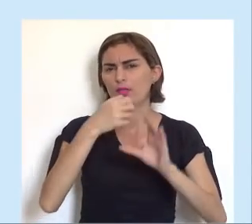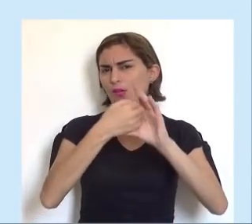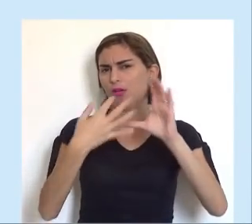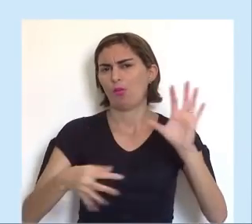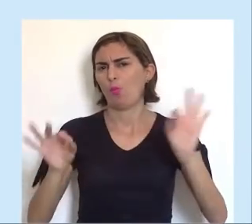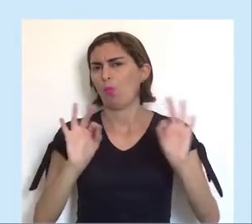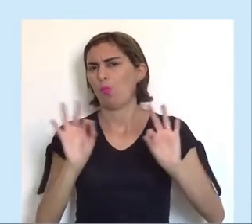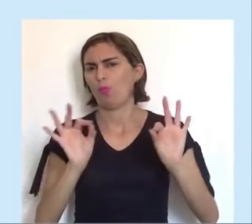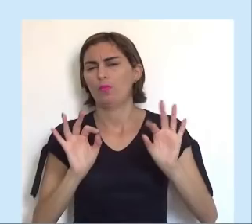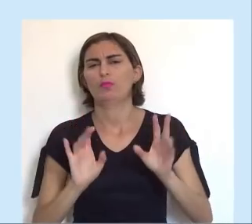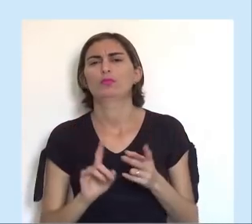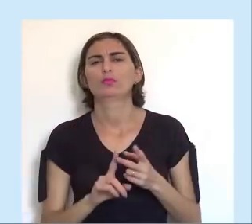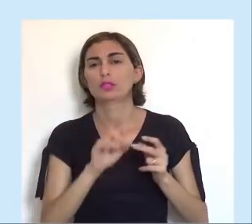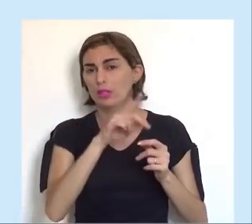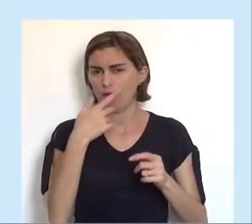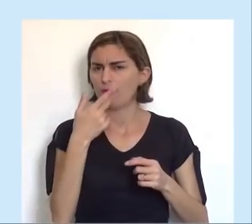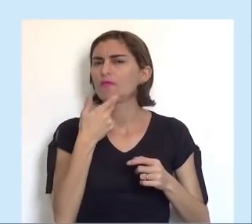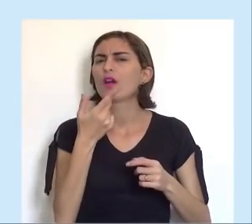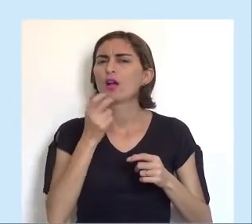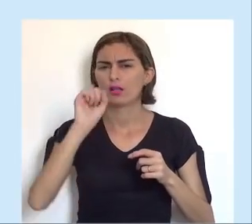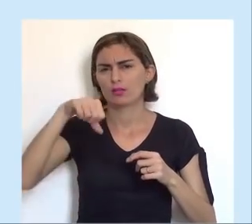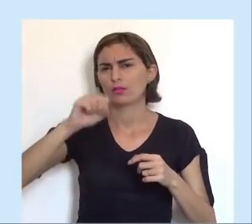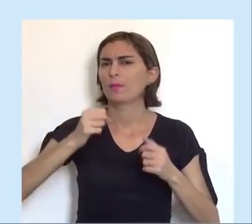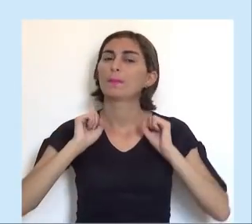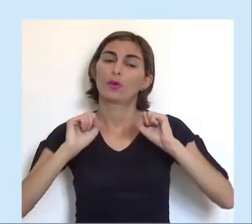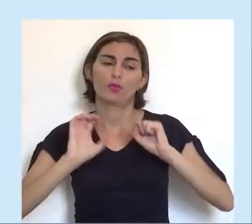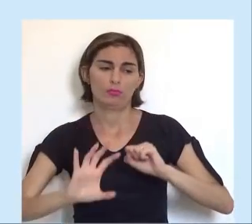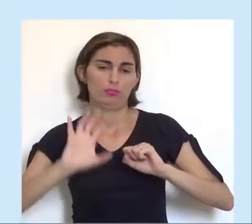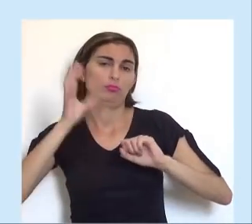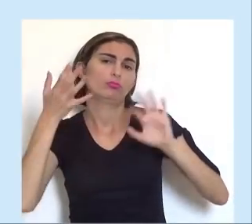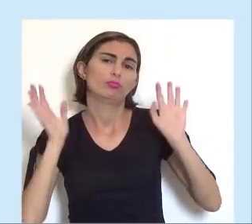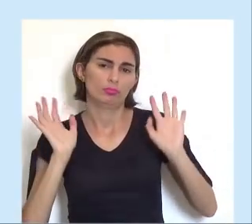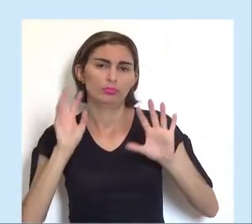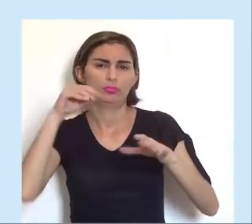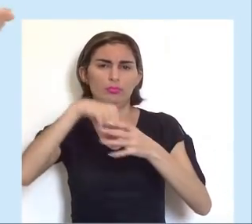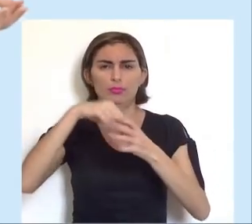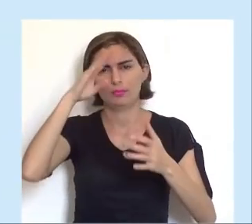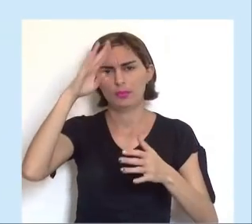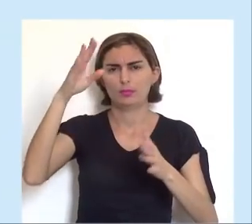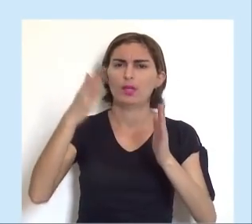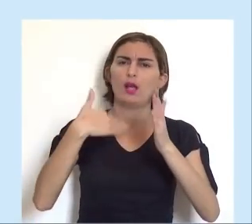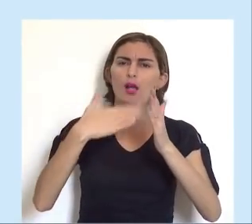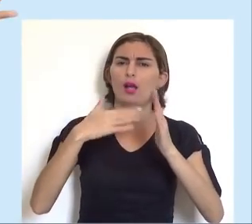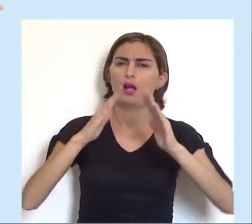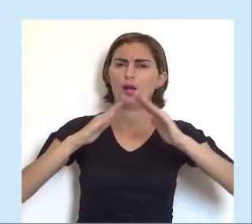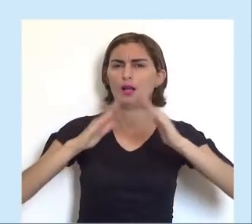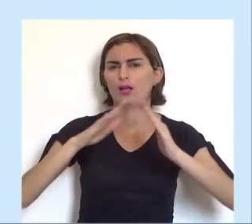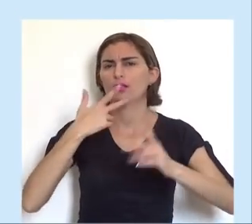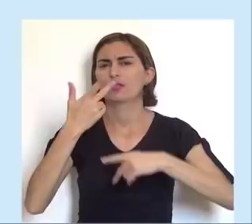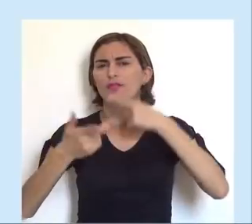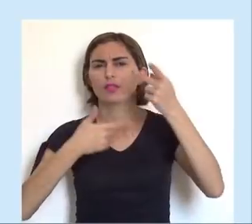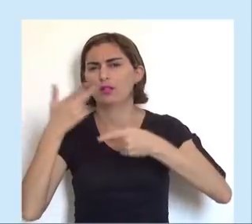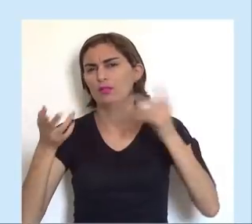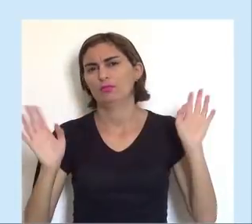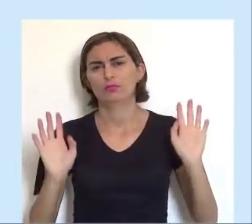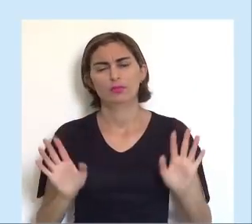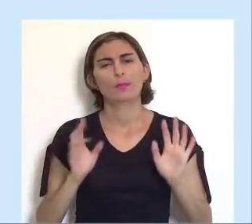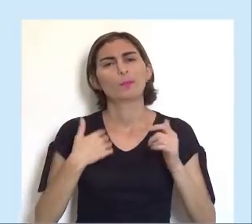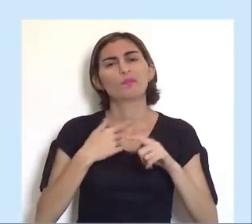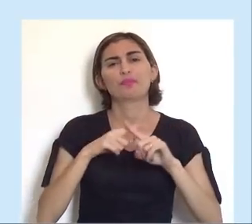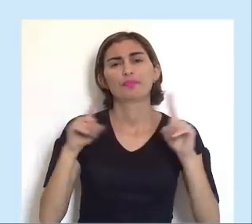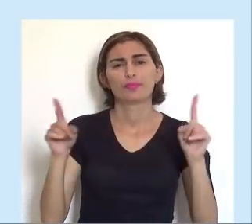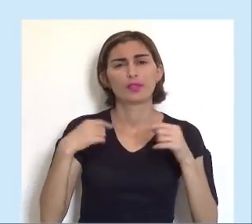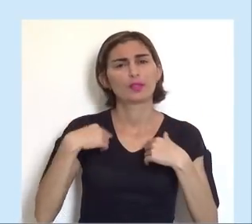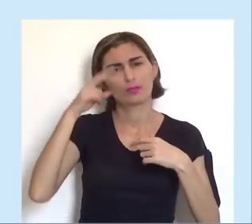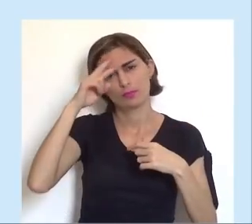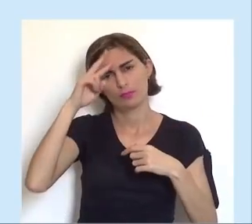caracterizada como um enredo, mas se ela fala, pode até ser a personagem principal do livro A Casa Falante, vai saber. Mas aí eu